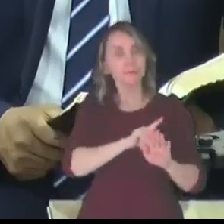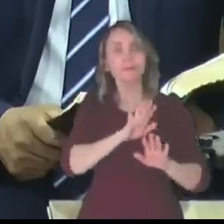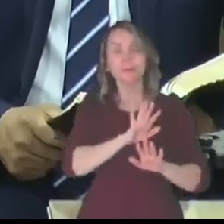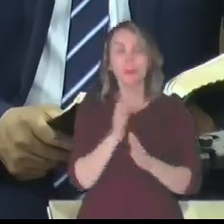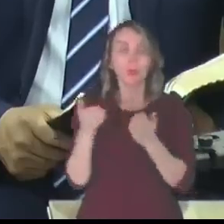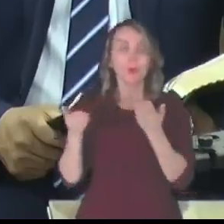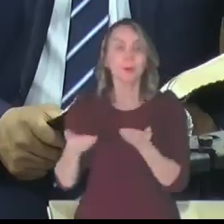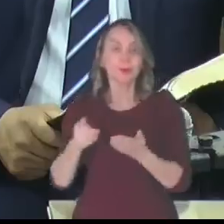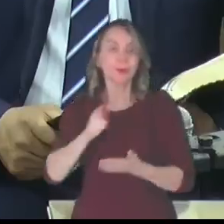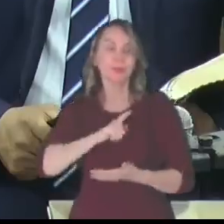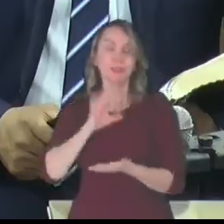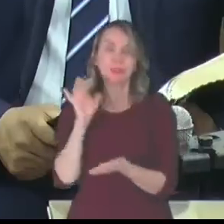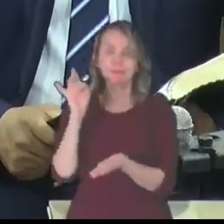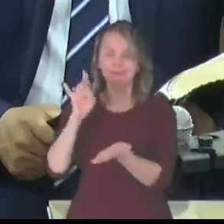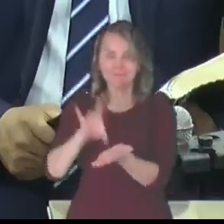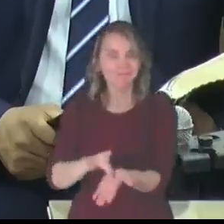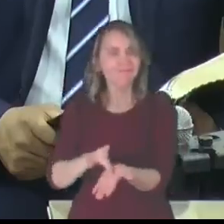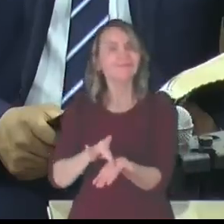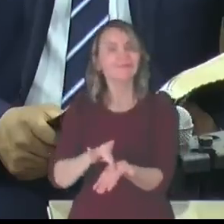a realidade